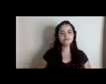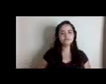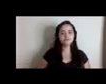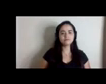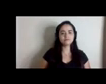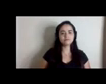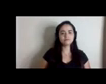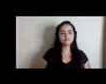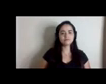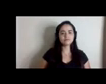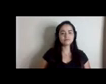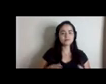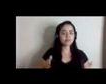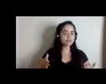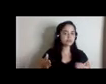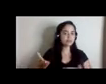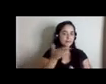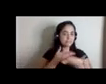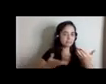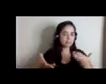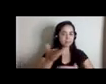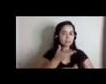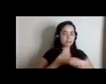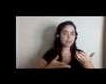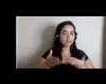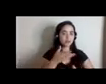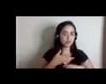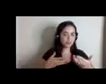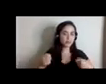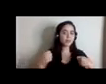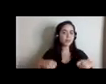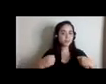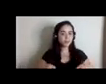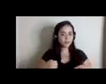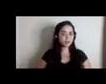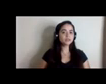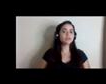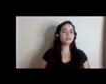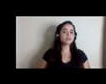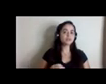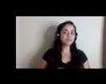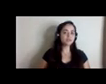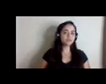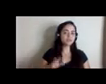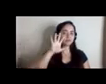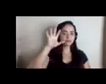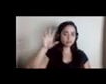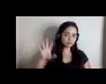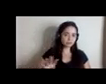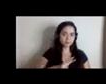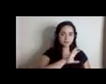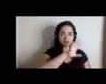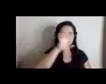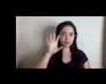Essa integração, essa necessidade de integração, né, dessas várias interfaces aí que aparecem